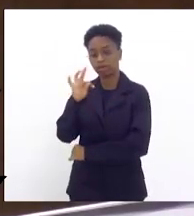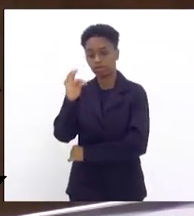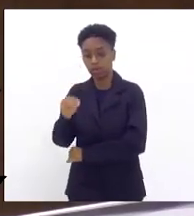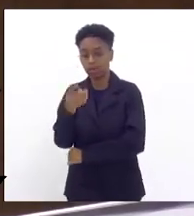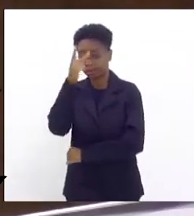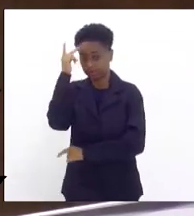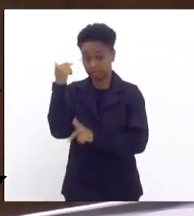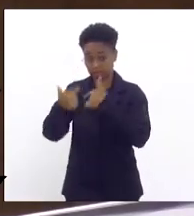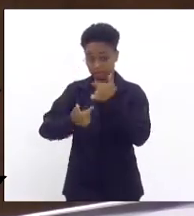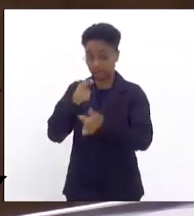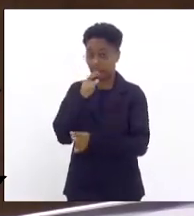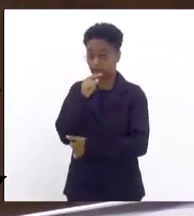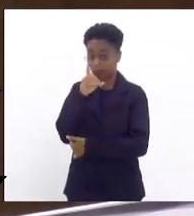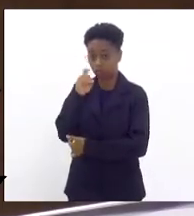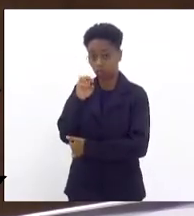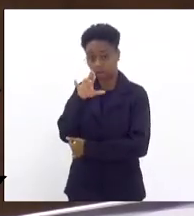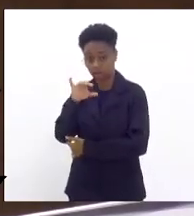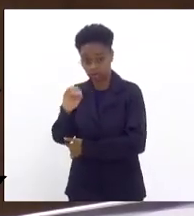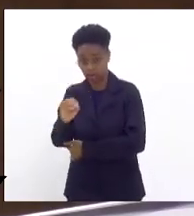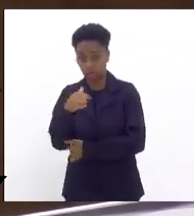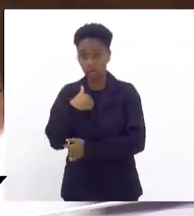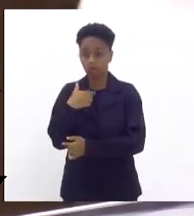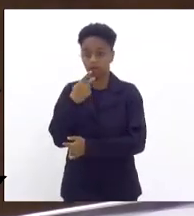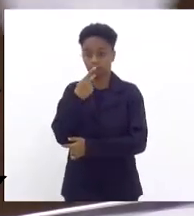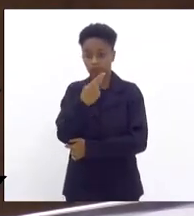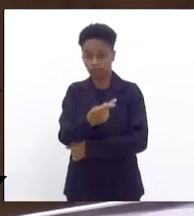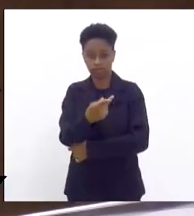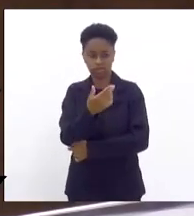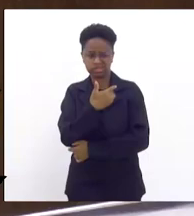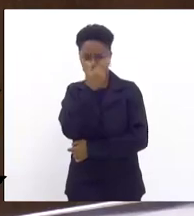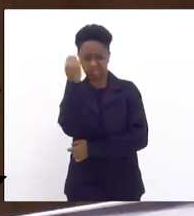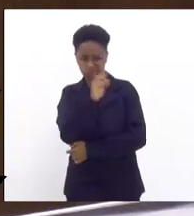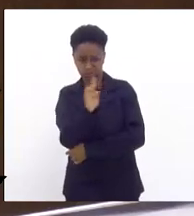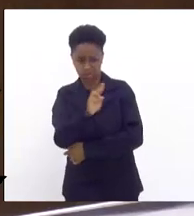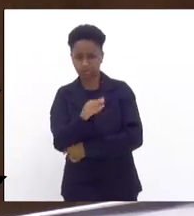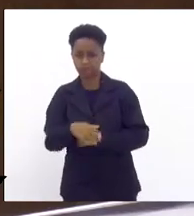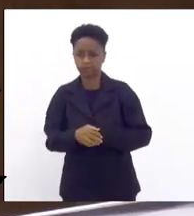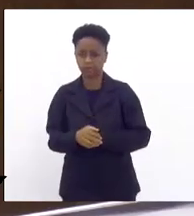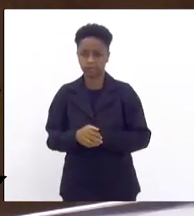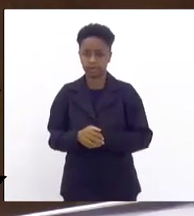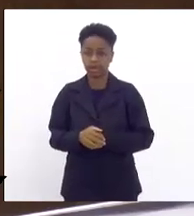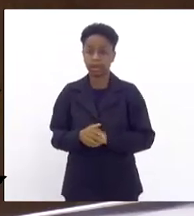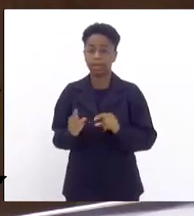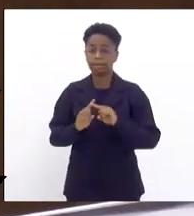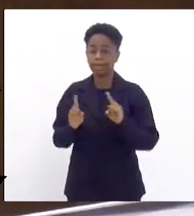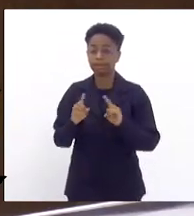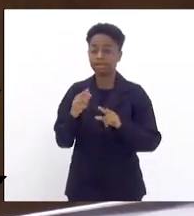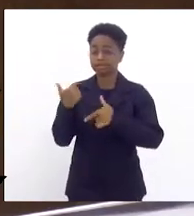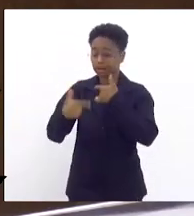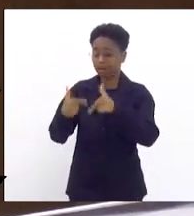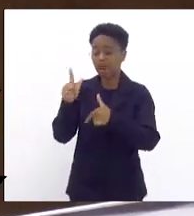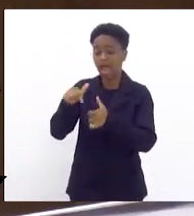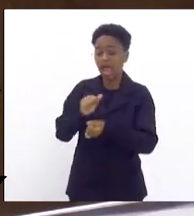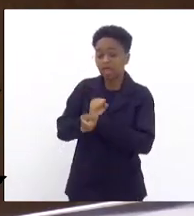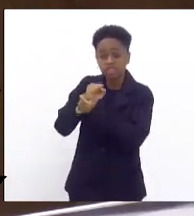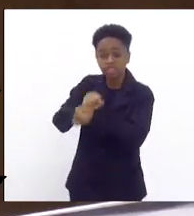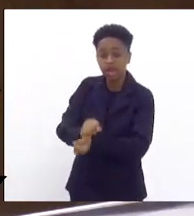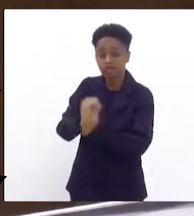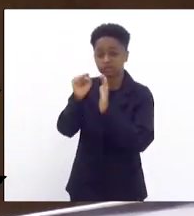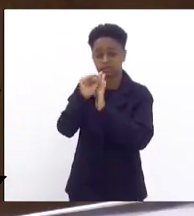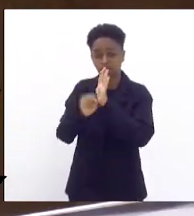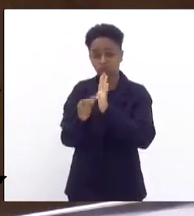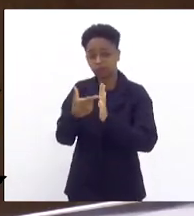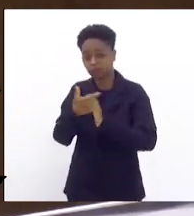do Rio, e aí eu falo aqui com o doutor, me fugiu o nome, mas enfim, os trabalhadores da Águas do Rio são escravos do século